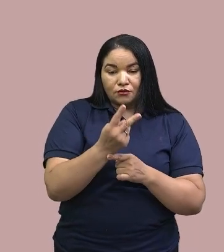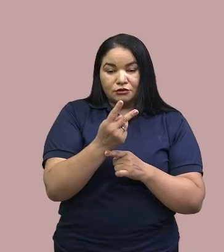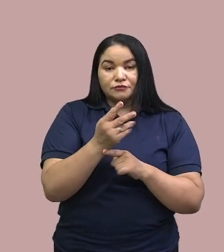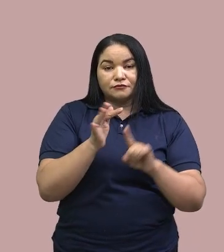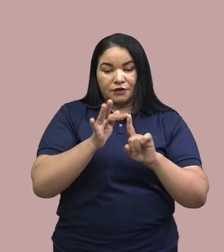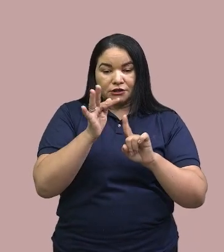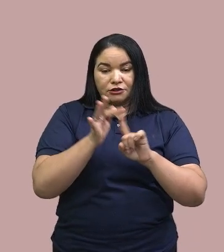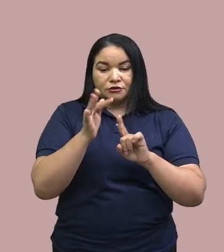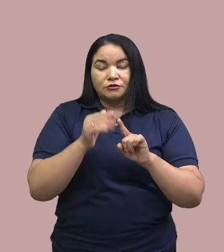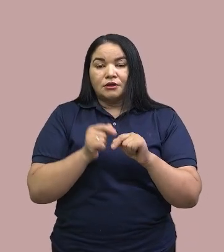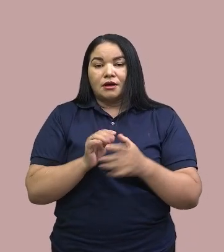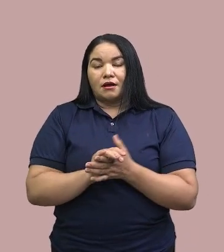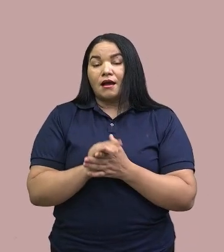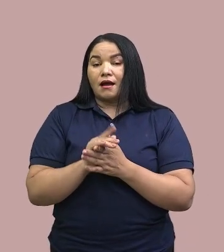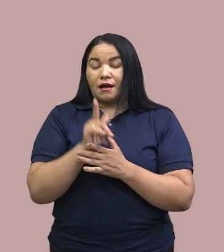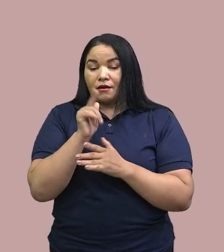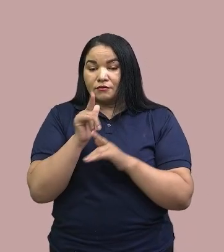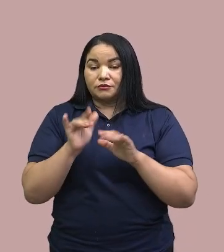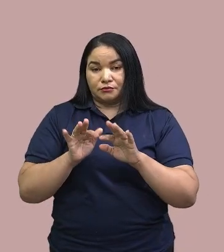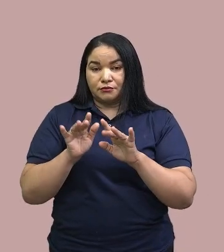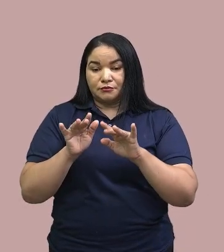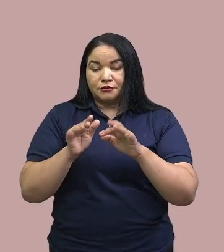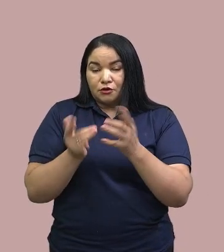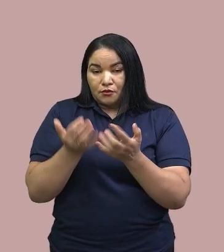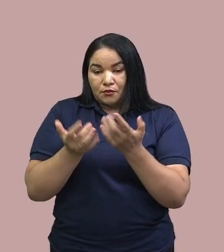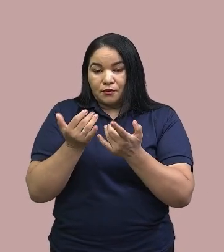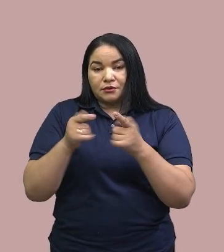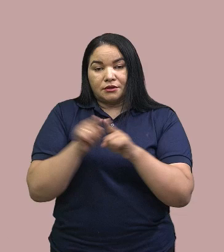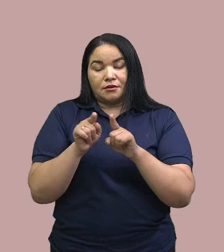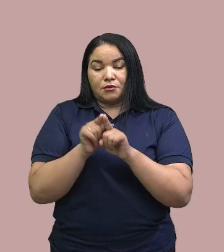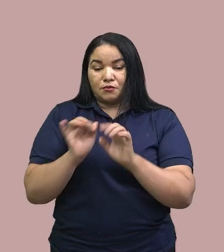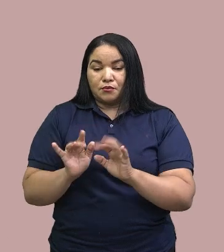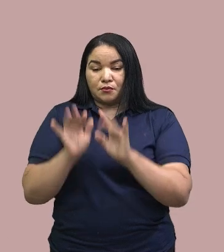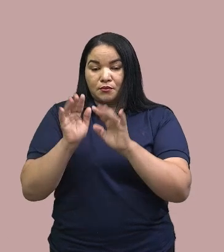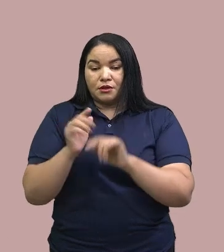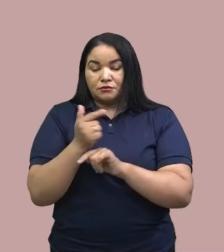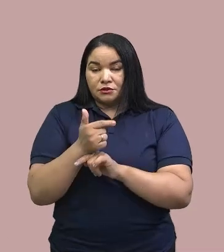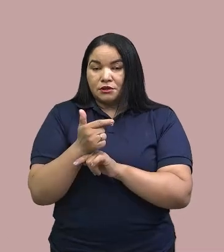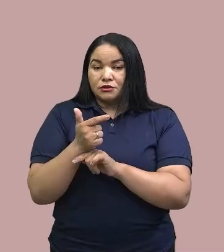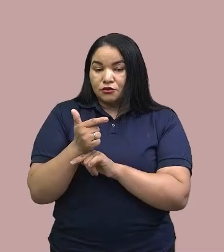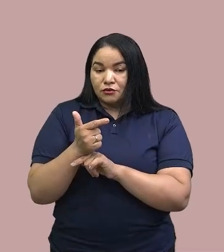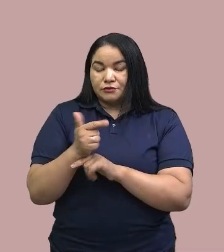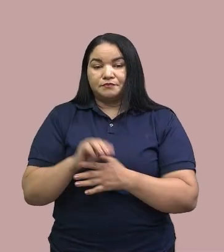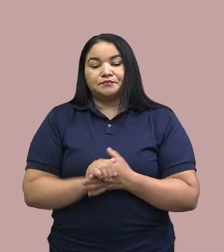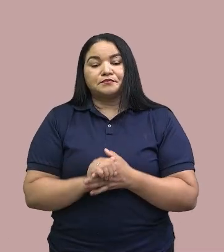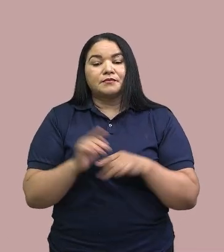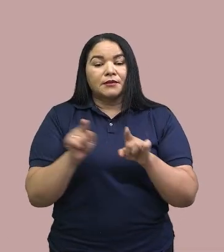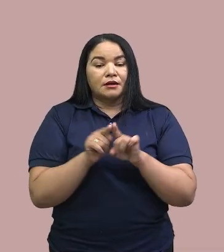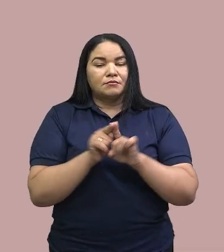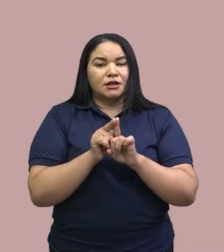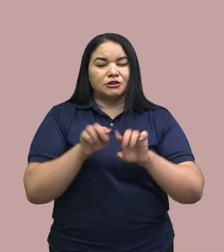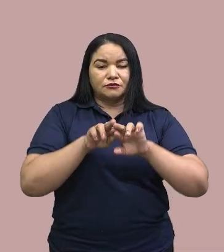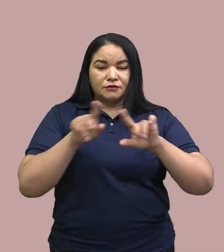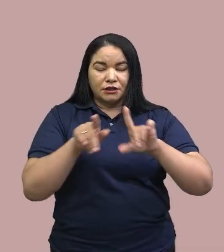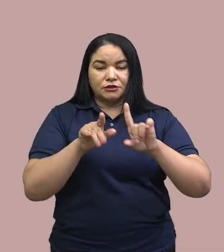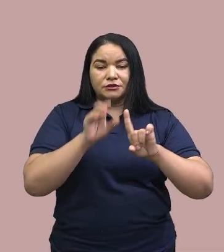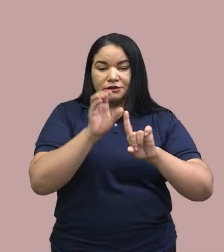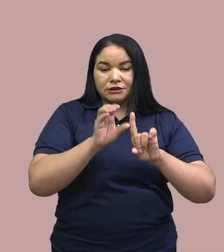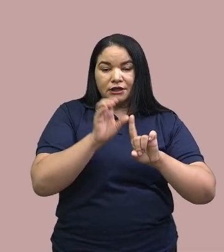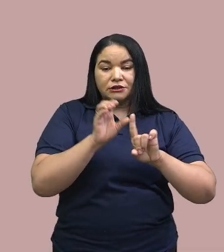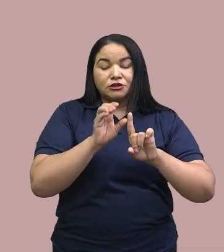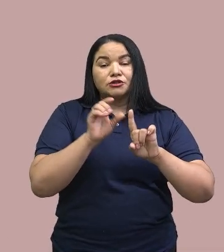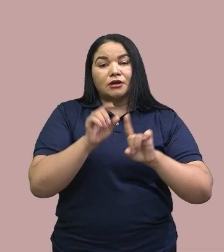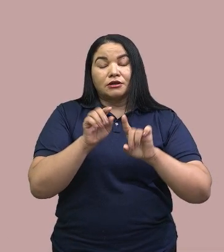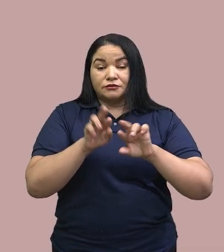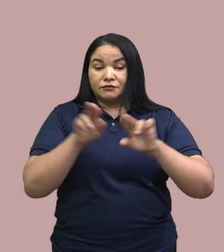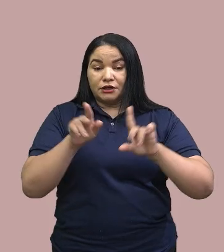e 212 graus Fahrenheit como ponto de ebulição. Diferente da escala Celsius, Fahrenheit